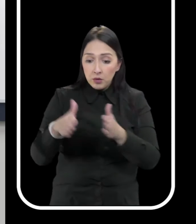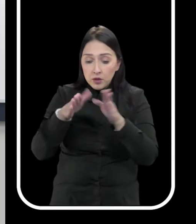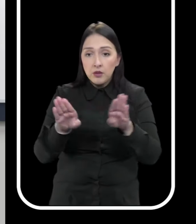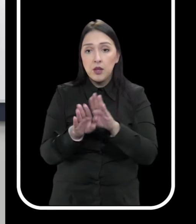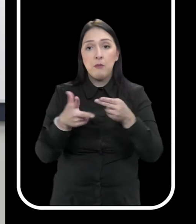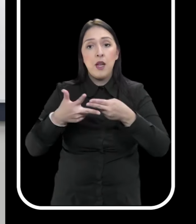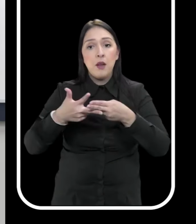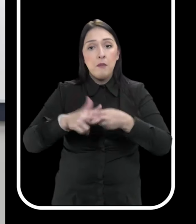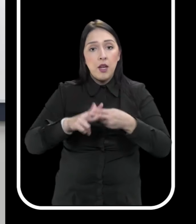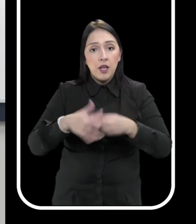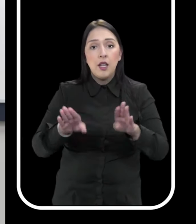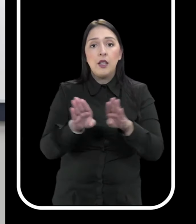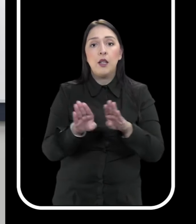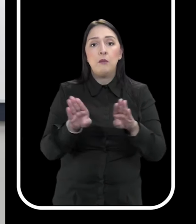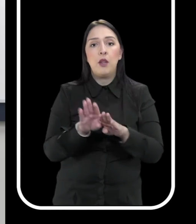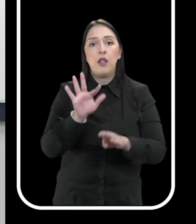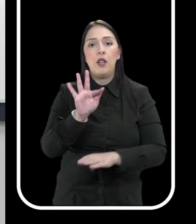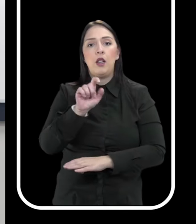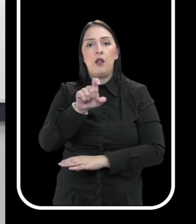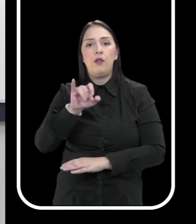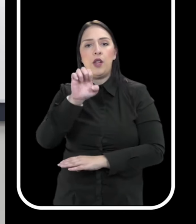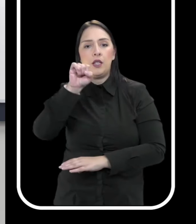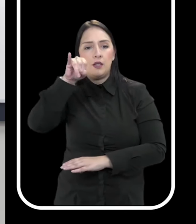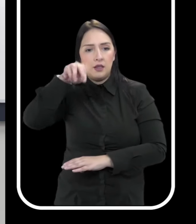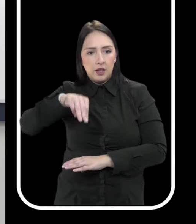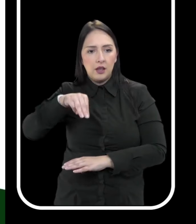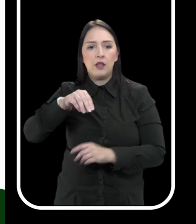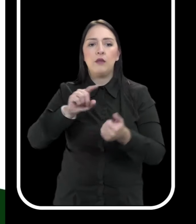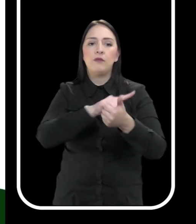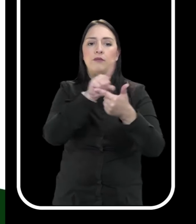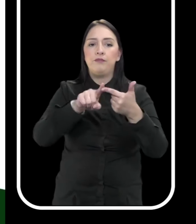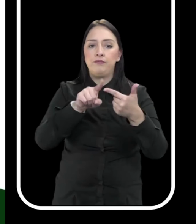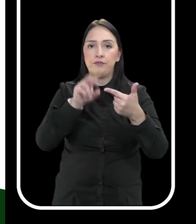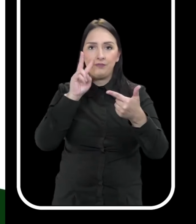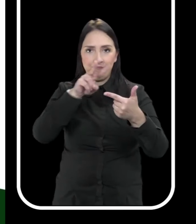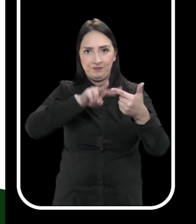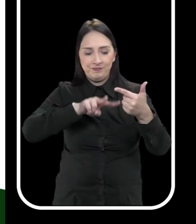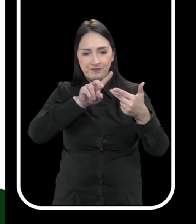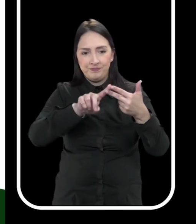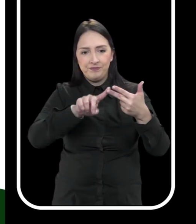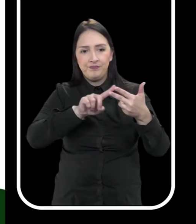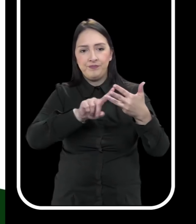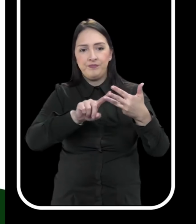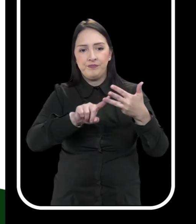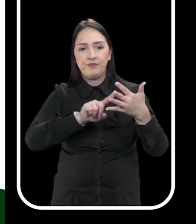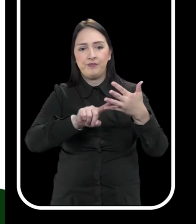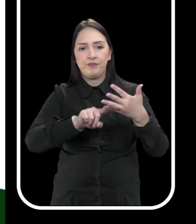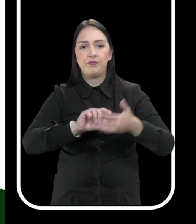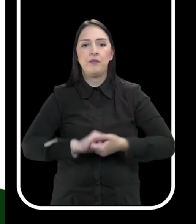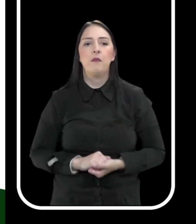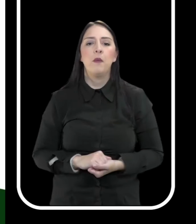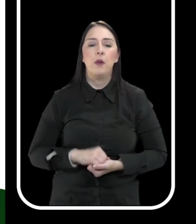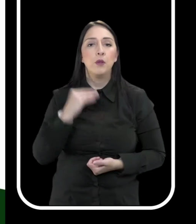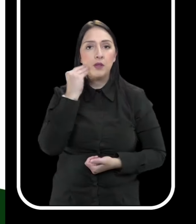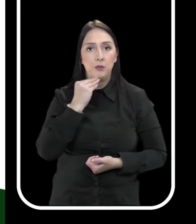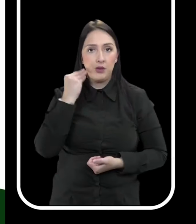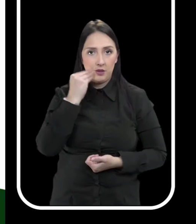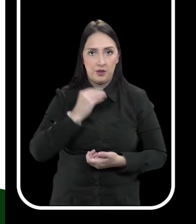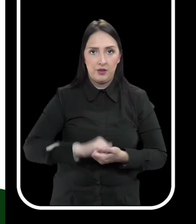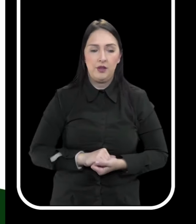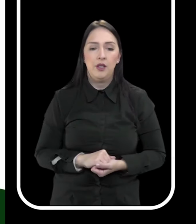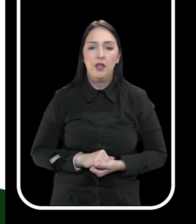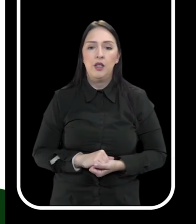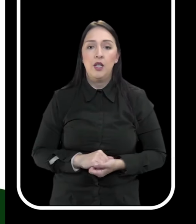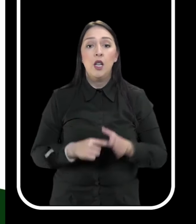na Engenharia Mecânica, usamos principalmente o Flexim, o Inventor, o Visage, o F-Tool e o Arduino.